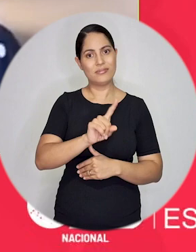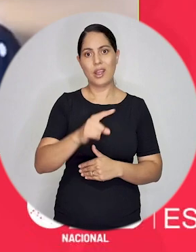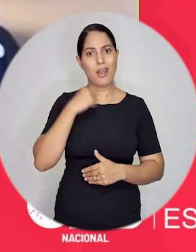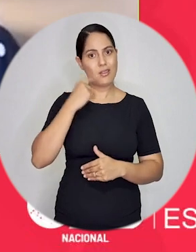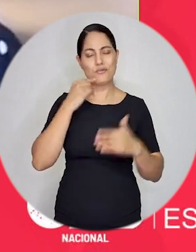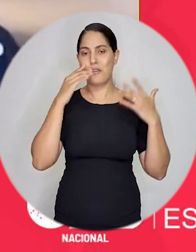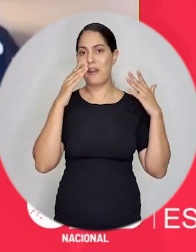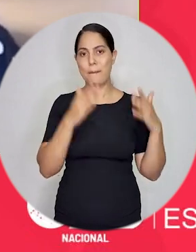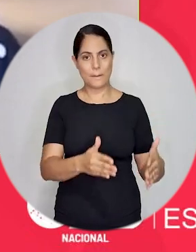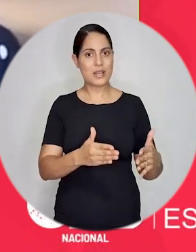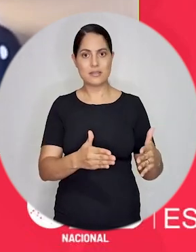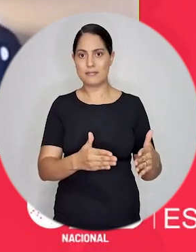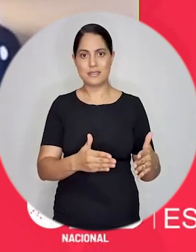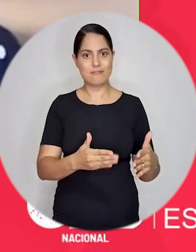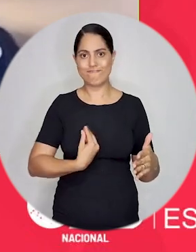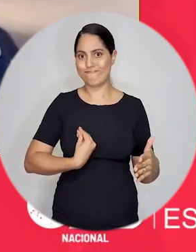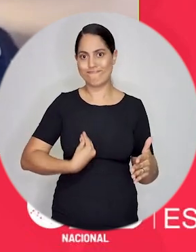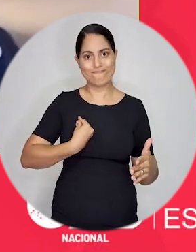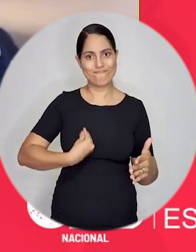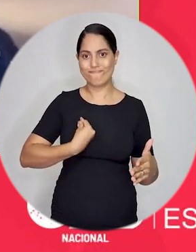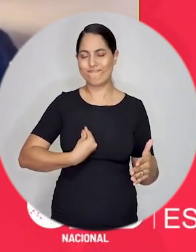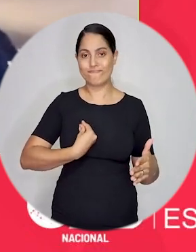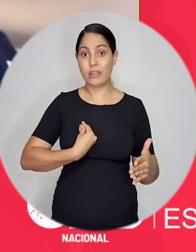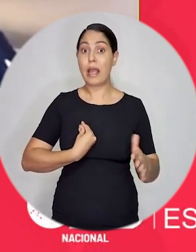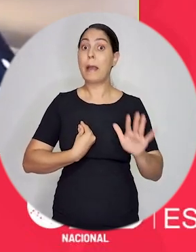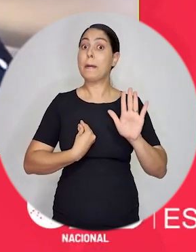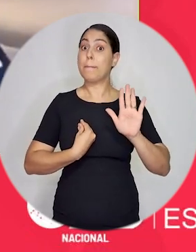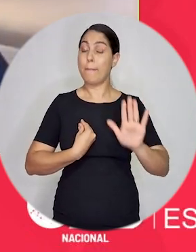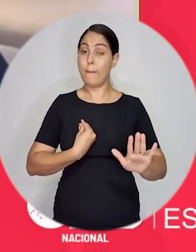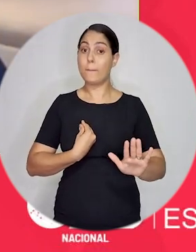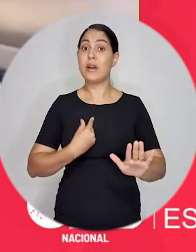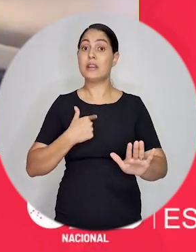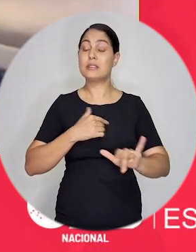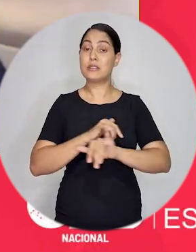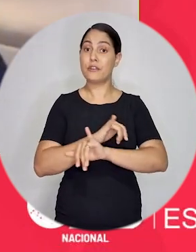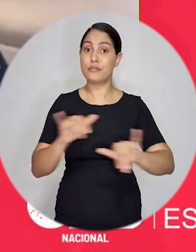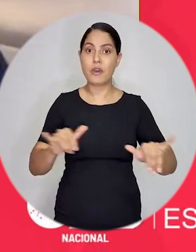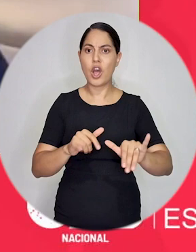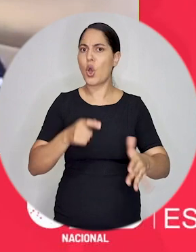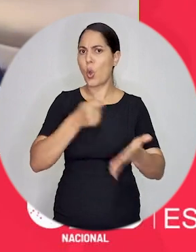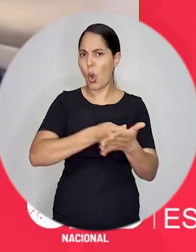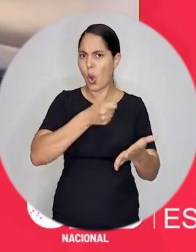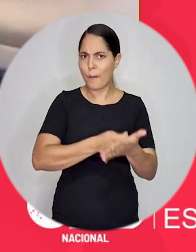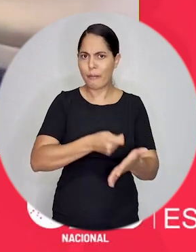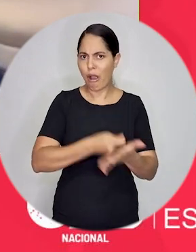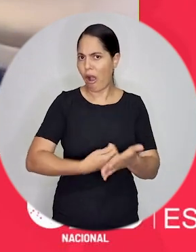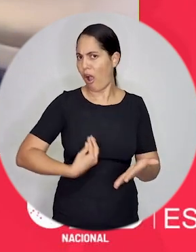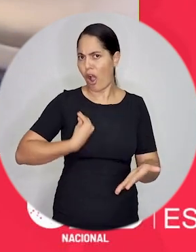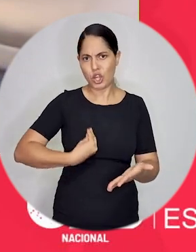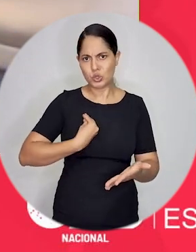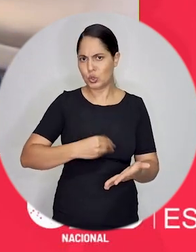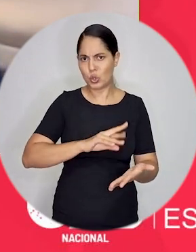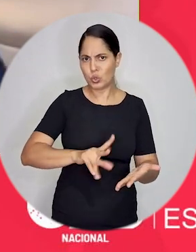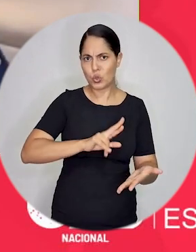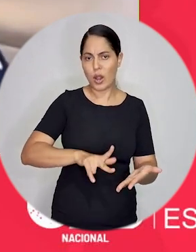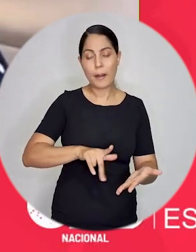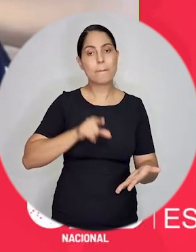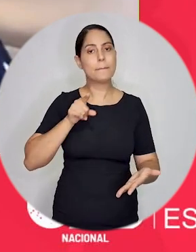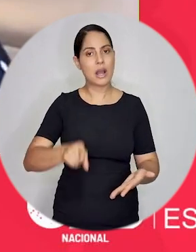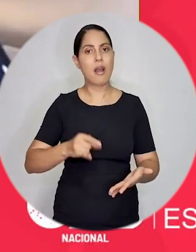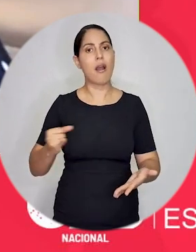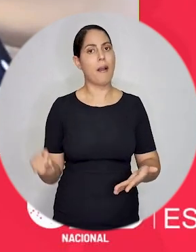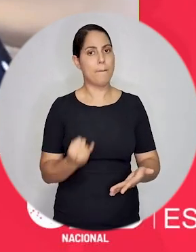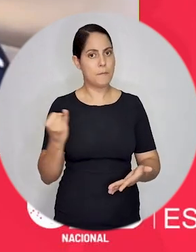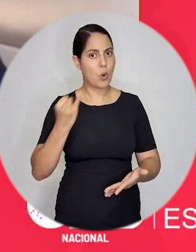de fato não há obrigatoriedade da presença do advogado ou da advogada. Mas a gente costuma dizer que, apesar de não ser obrigatório,